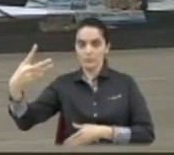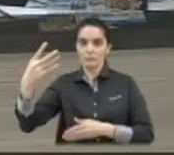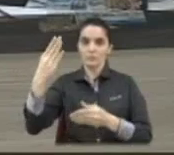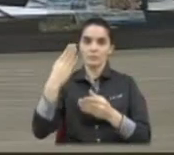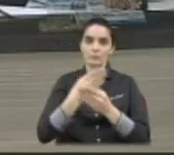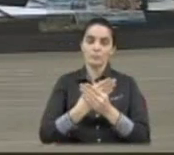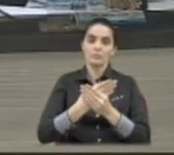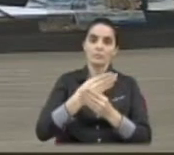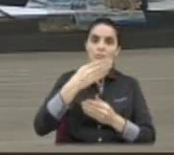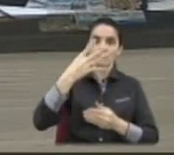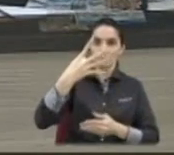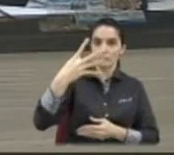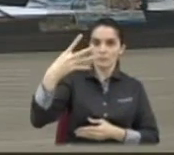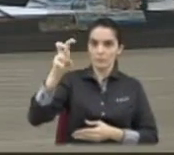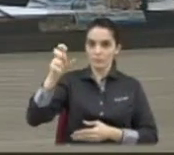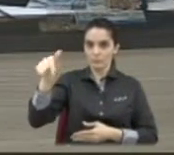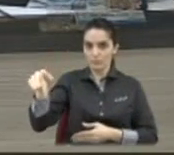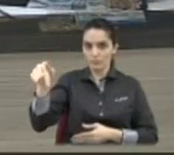233, protocolo